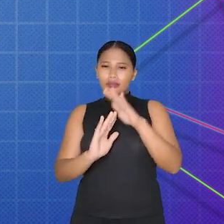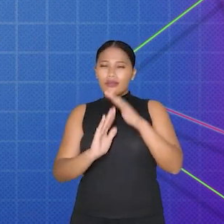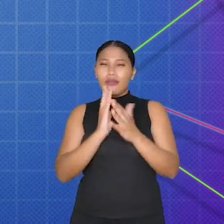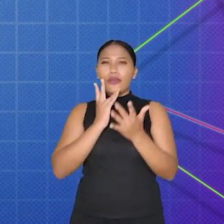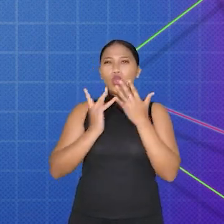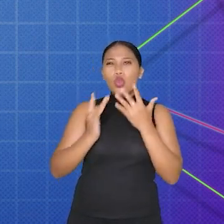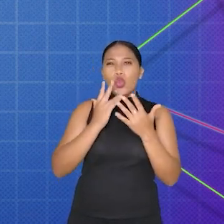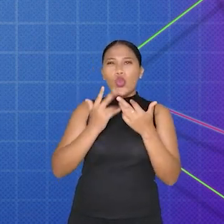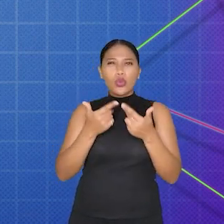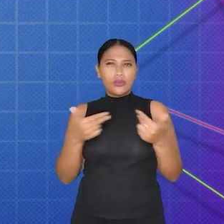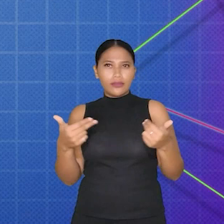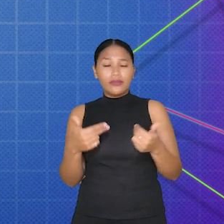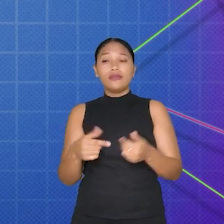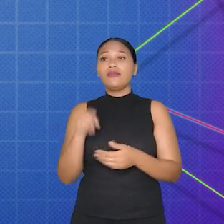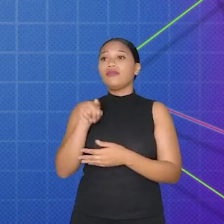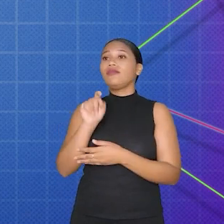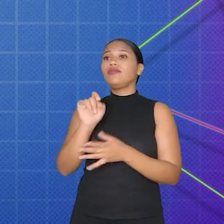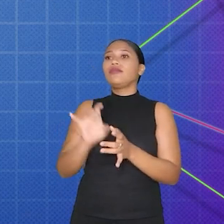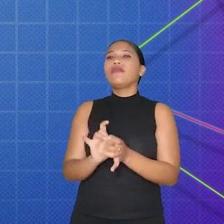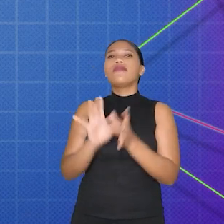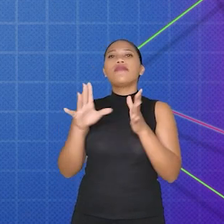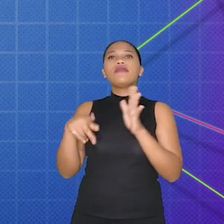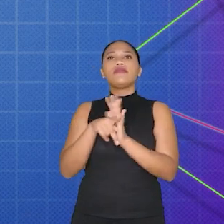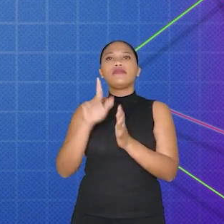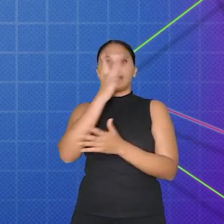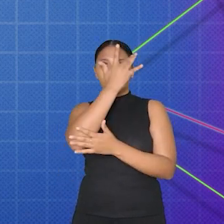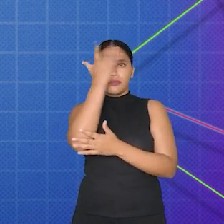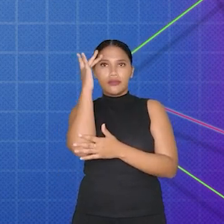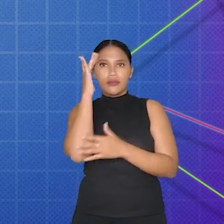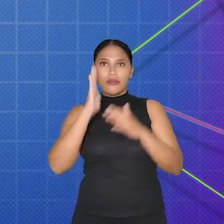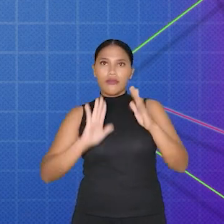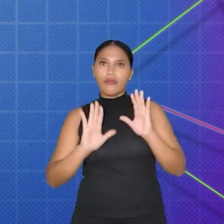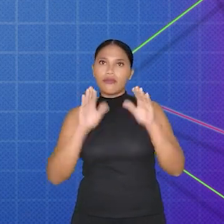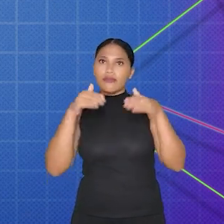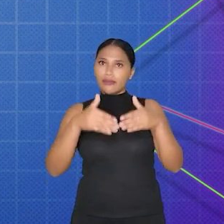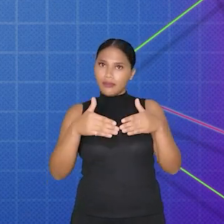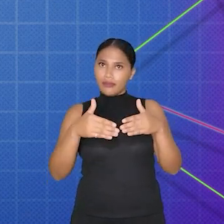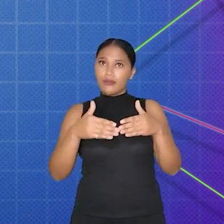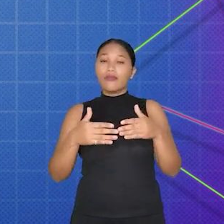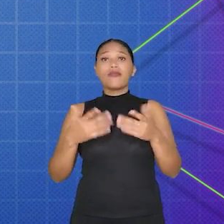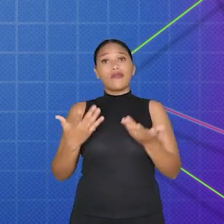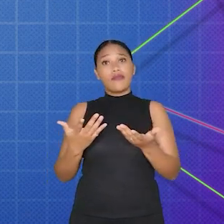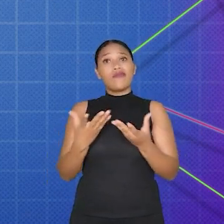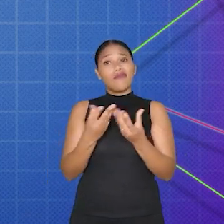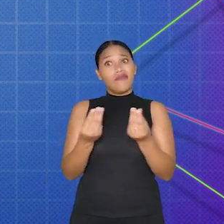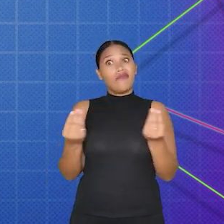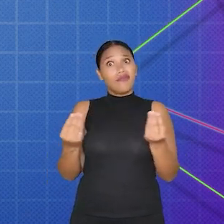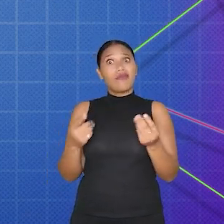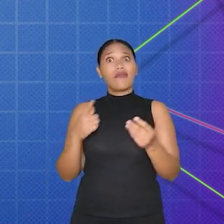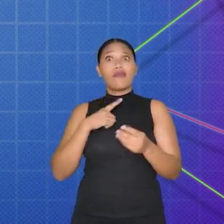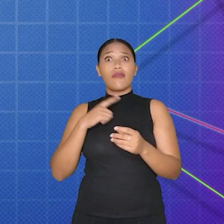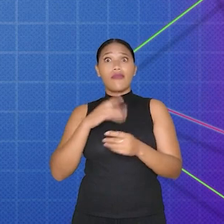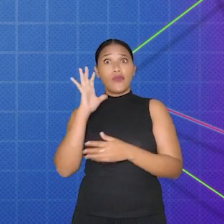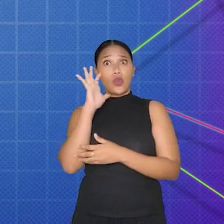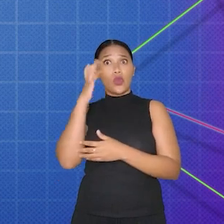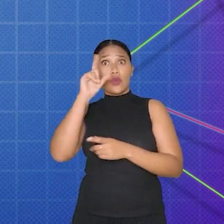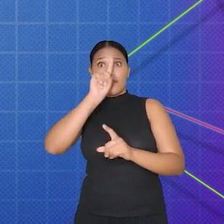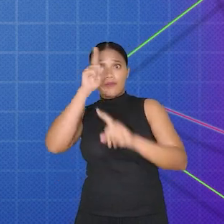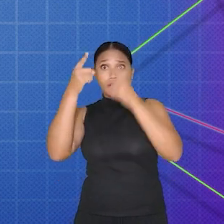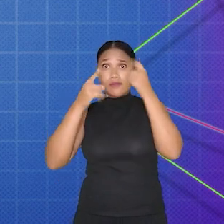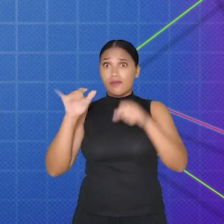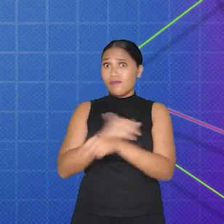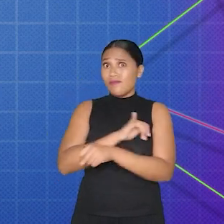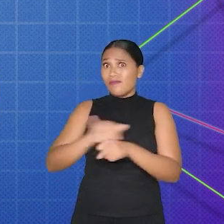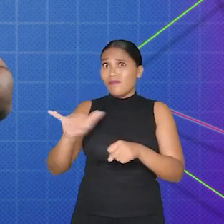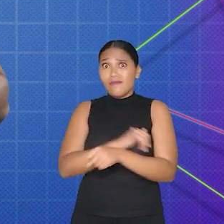a limitação de cores e resolução da pixel art permite que o artista trabalhe com restrições criativas, o que muitas vezes resulta em